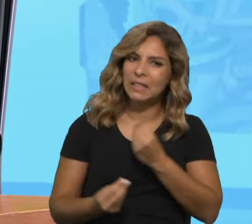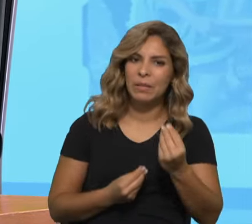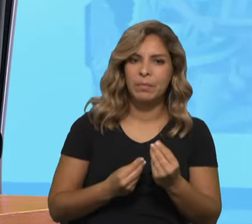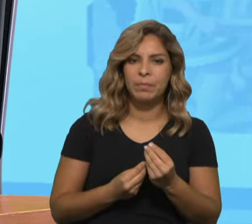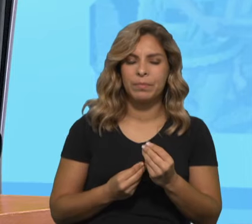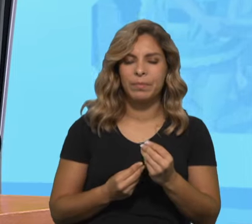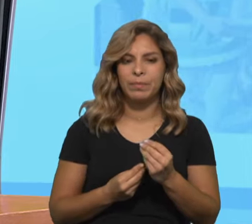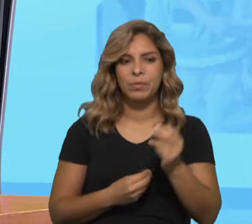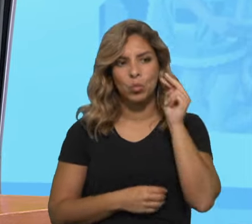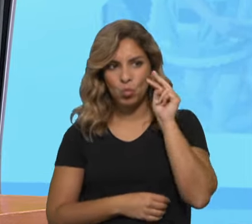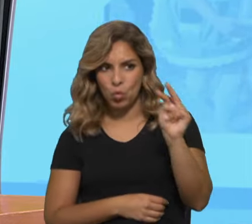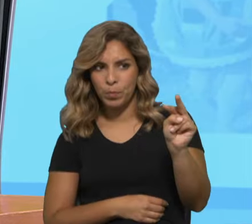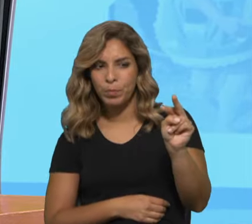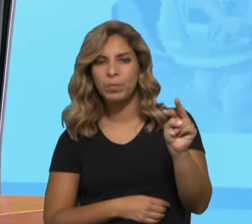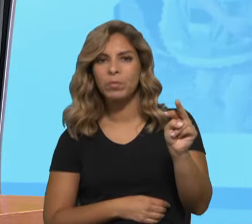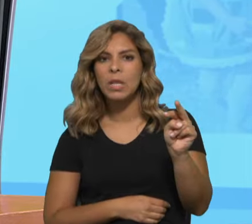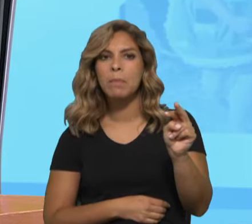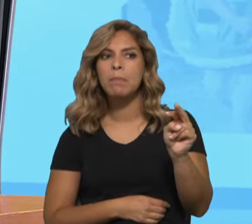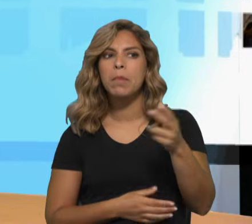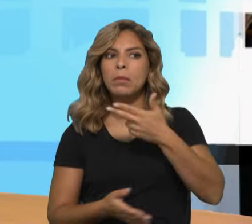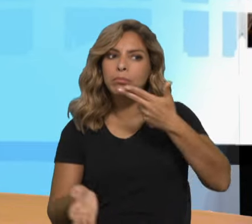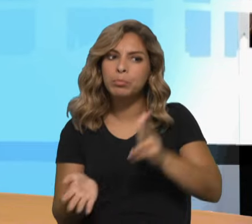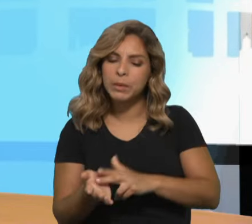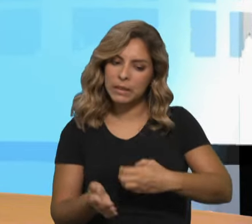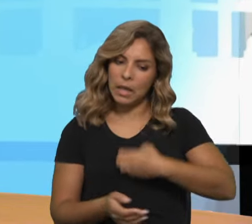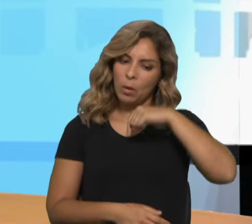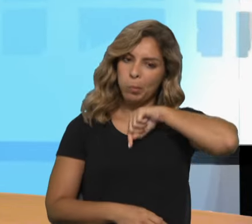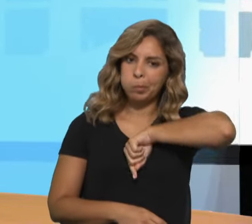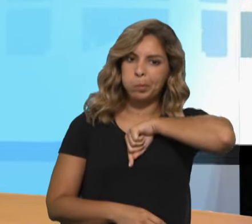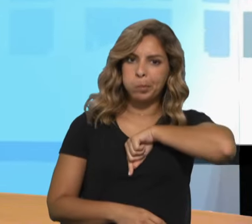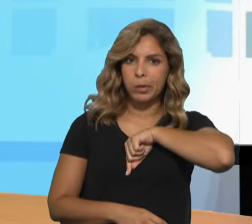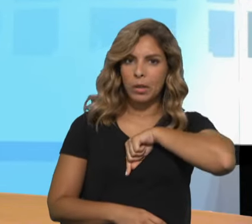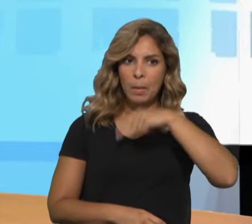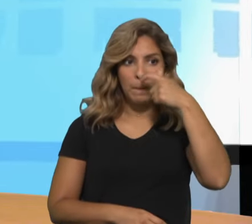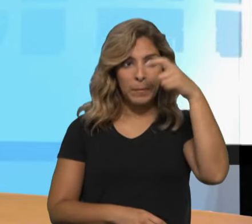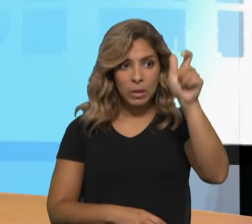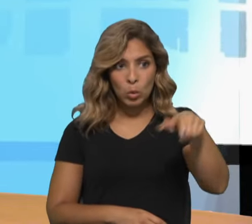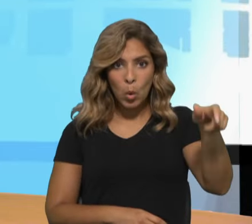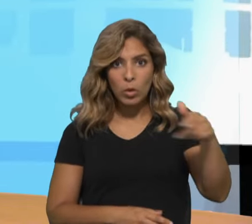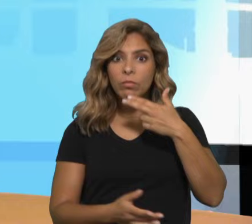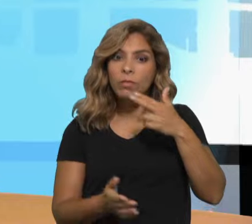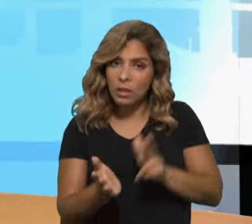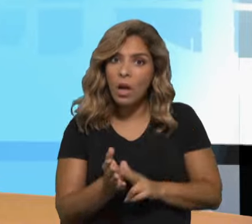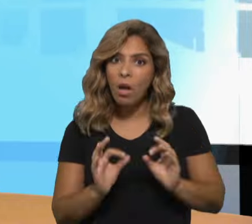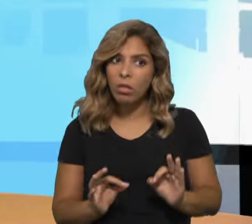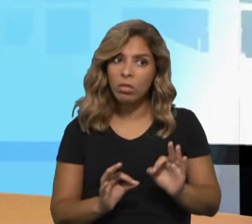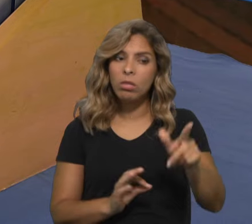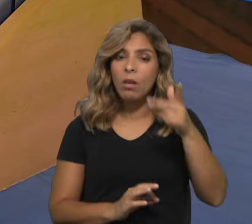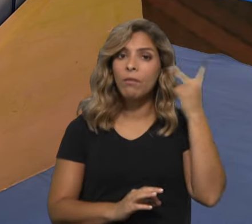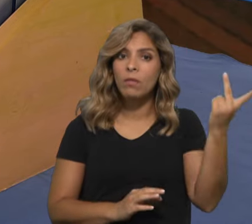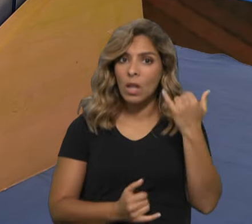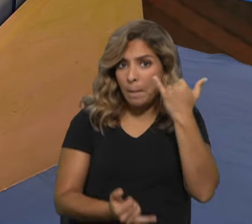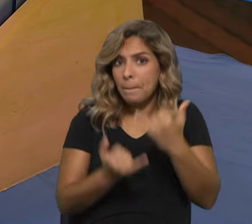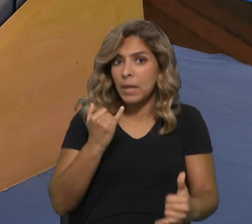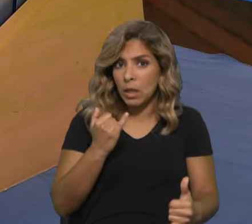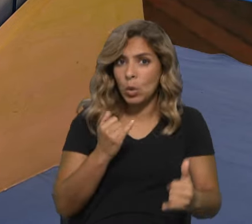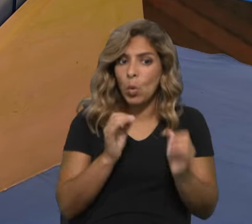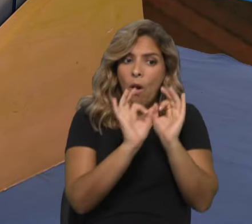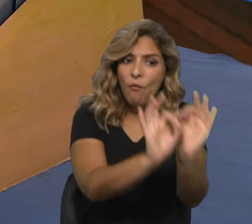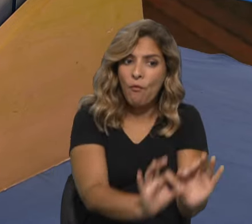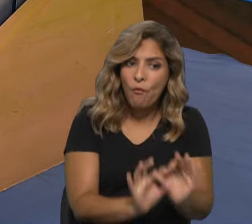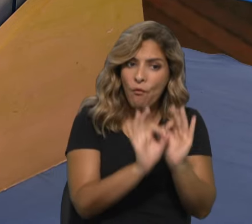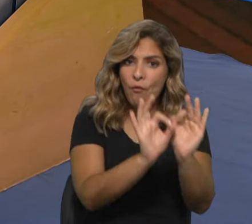vemos também, mas se calhar não notamos, que há gente que está ali com risco de vida para cuidar daquelas crianças.